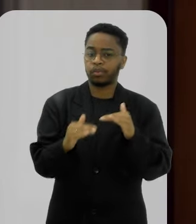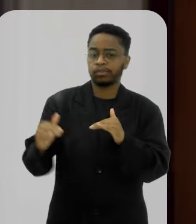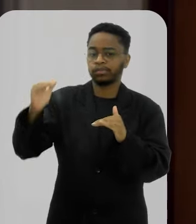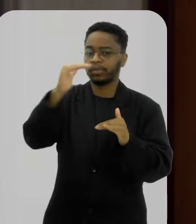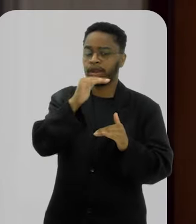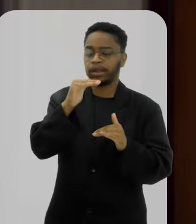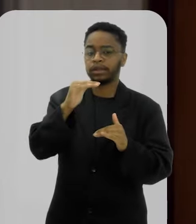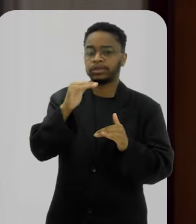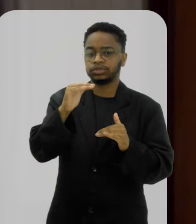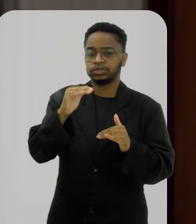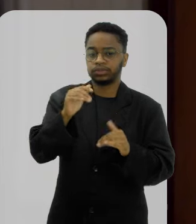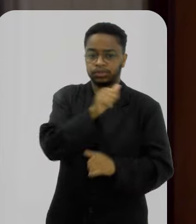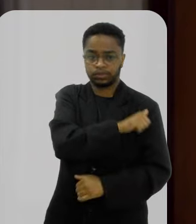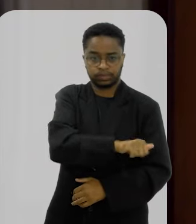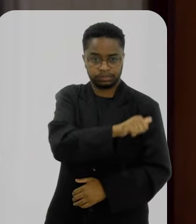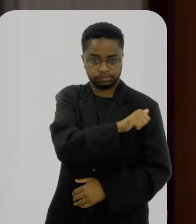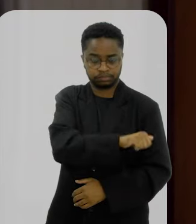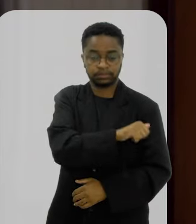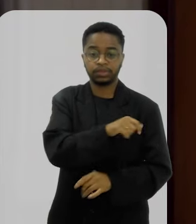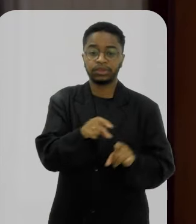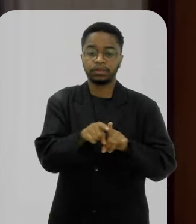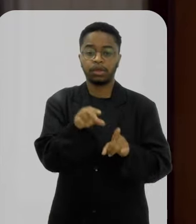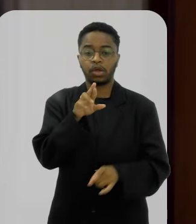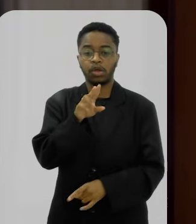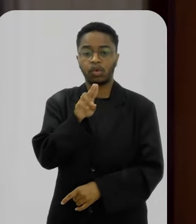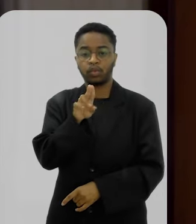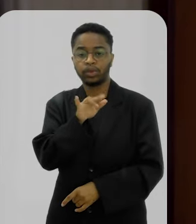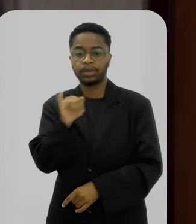Barbosa fez um discurso inflamado no Senado,